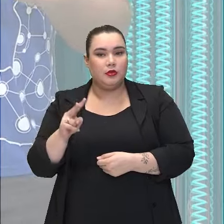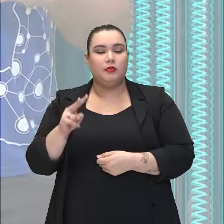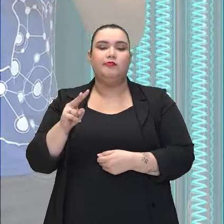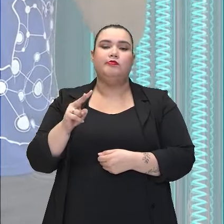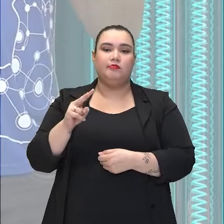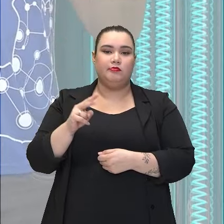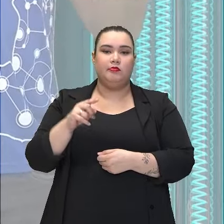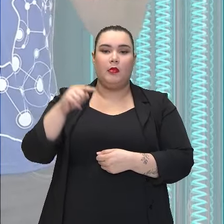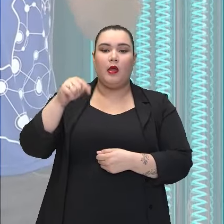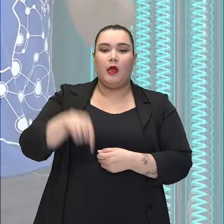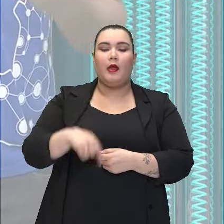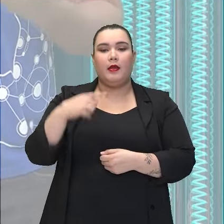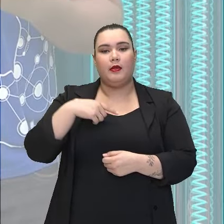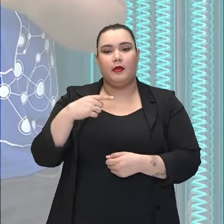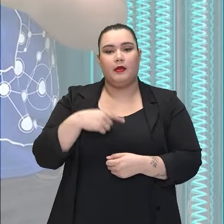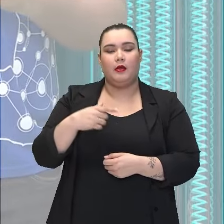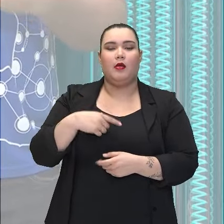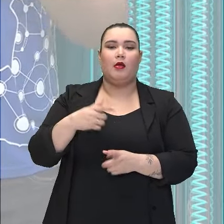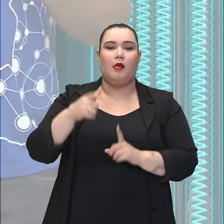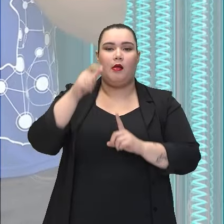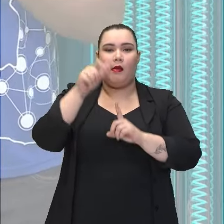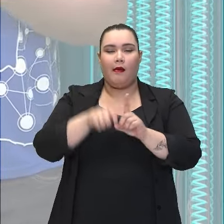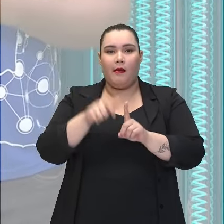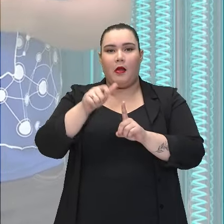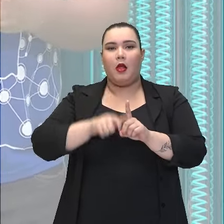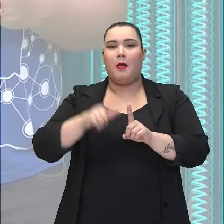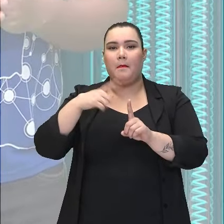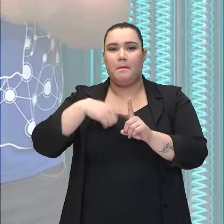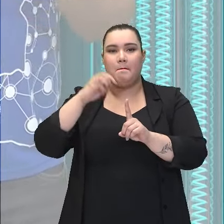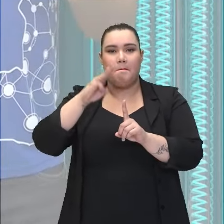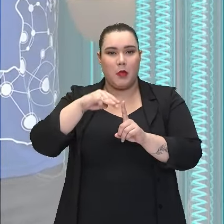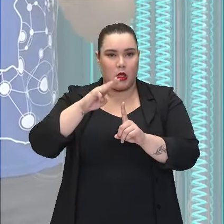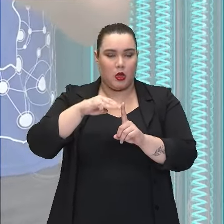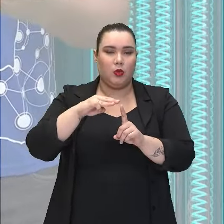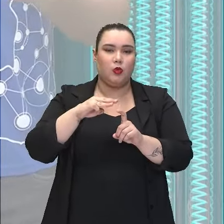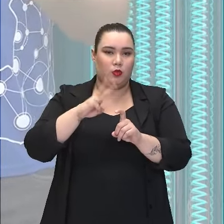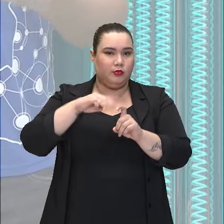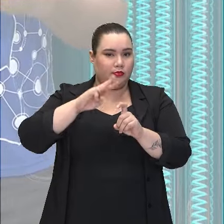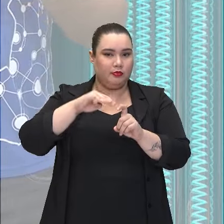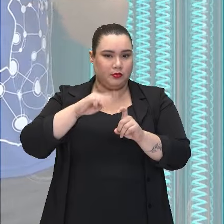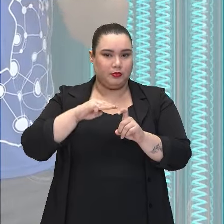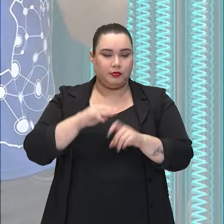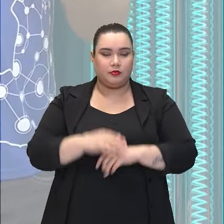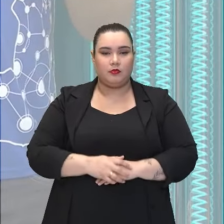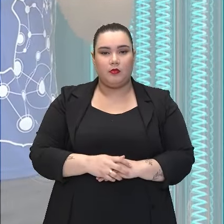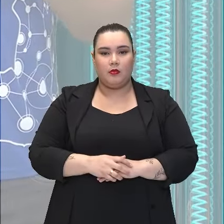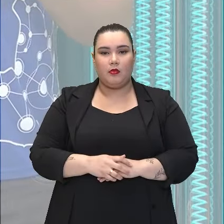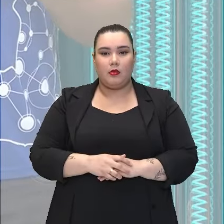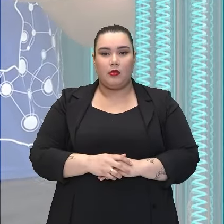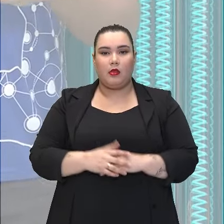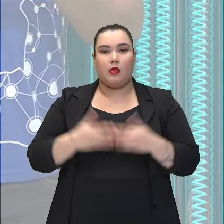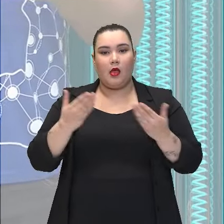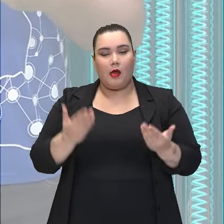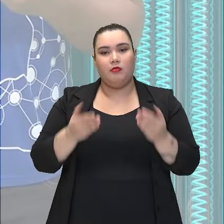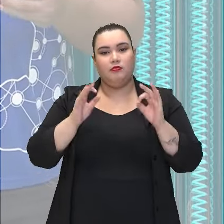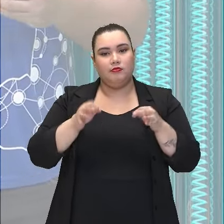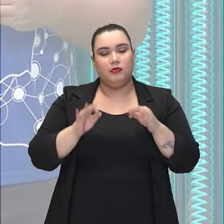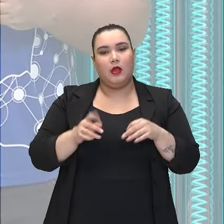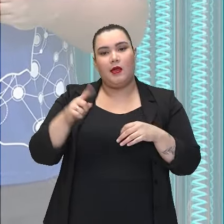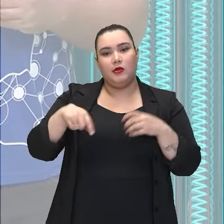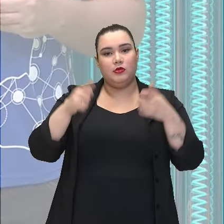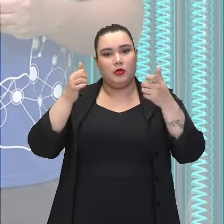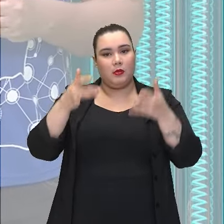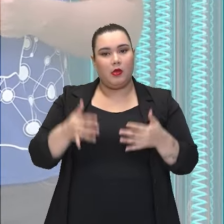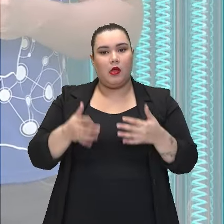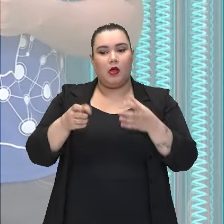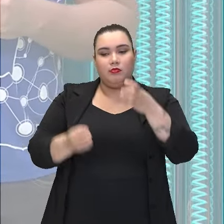uma história que envolve seres sobrenaturais como o deus Tupã. E percebam que ele faz isso justamente para justificar a